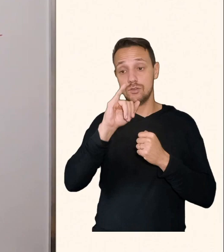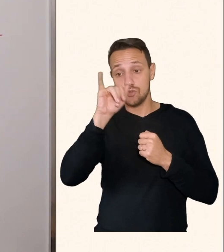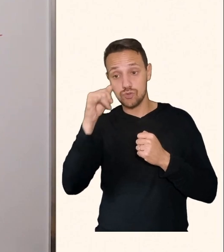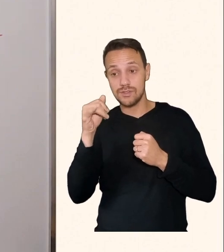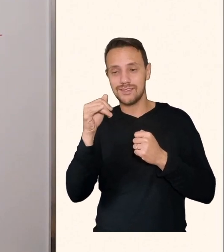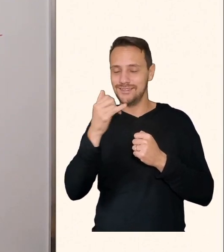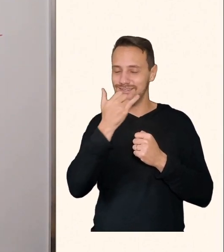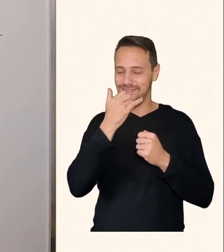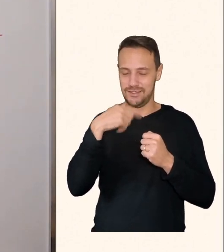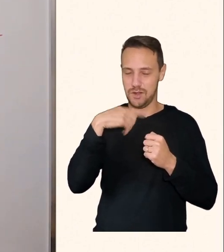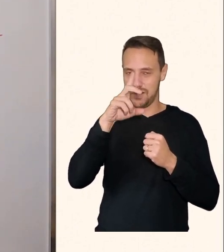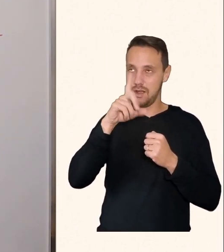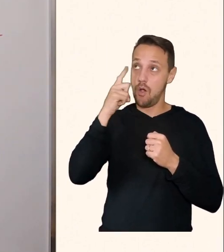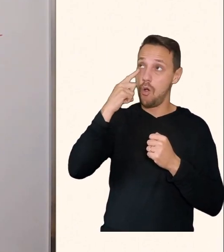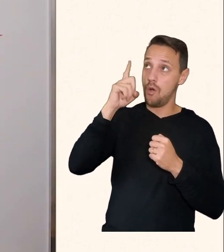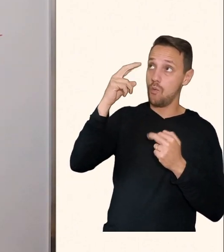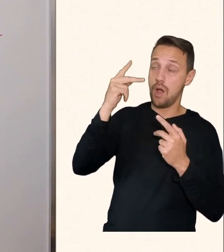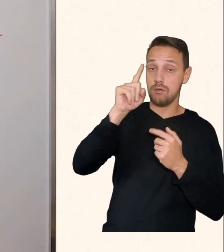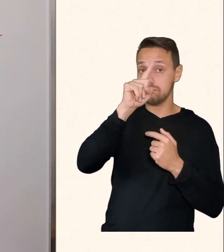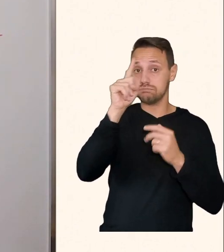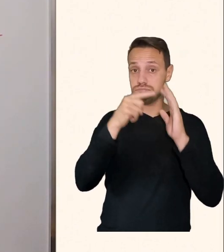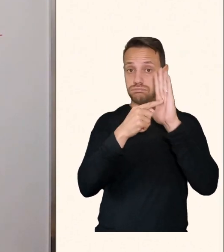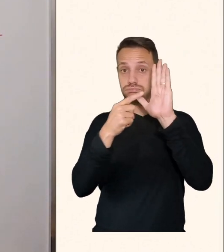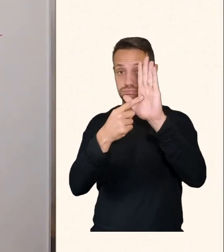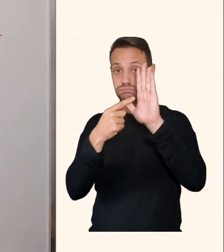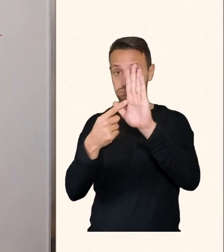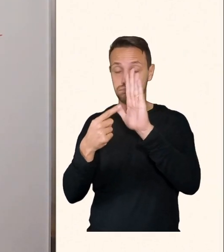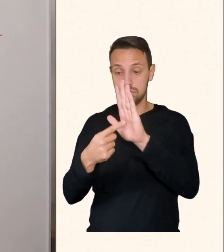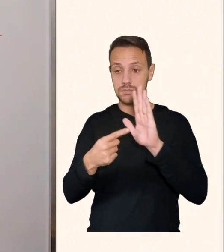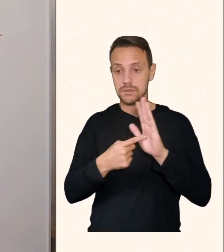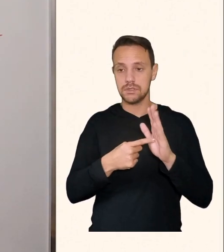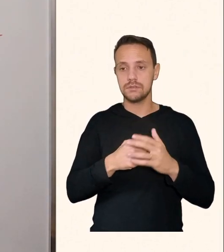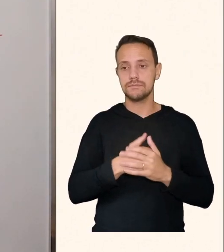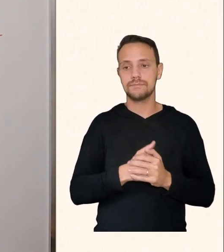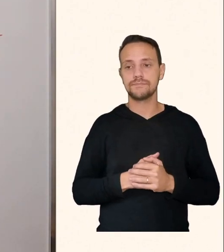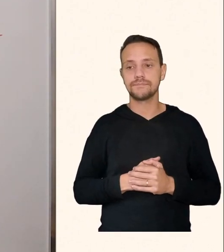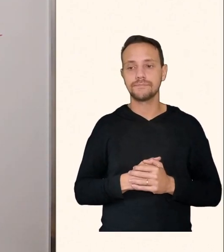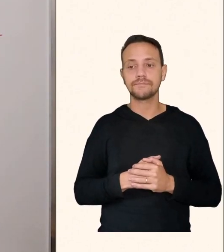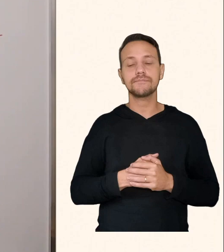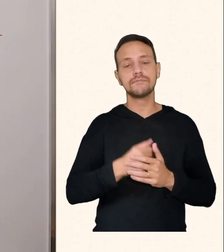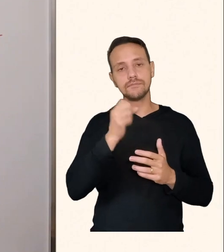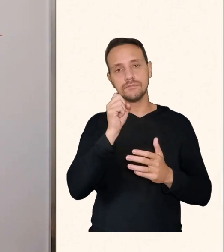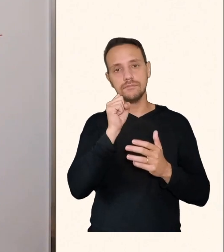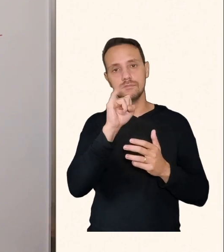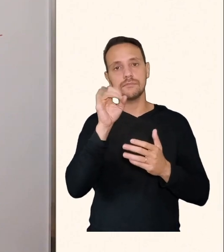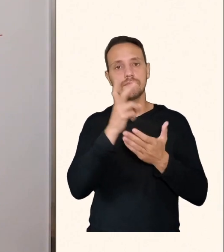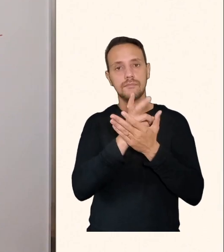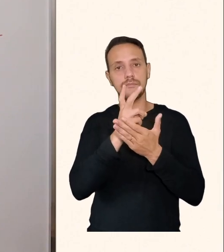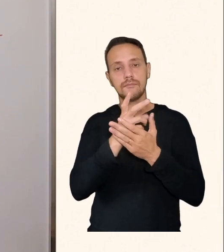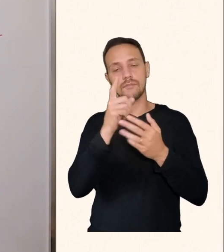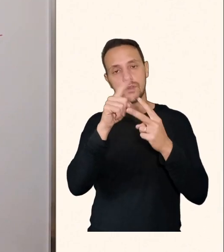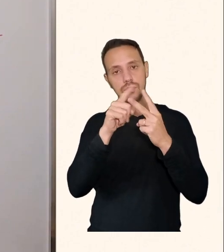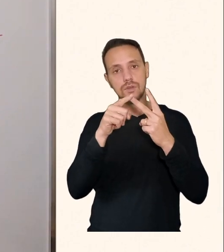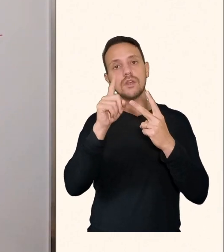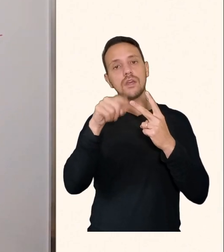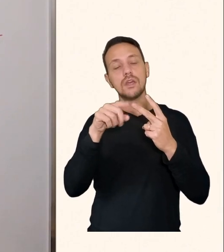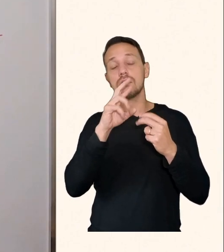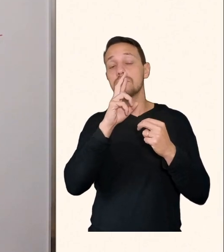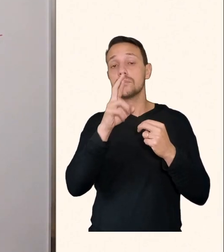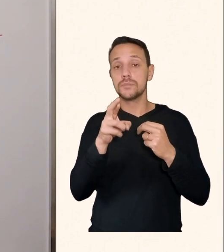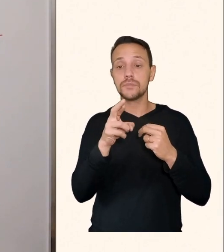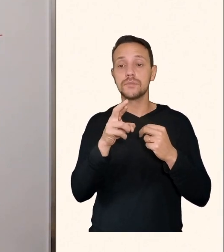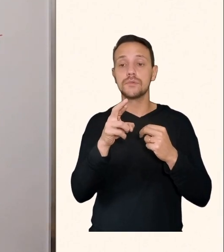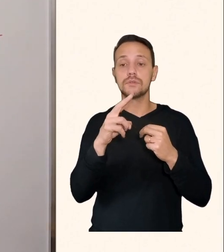Sempre que eu fizer o produto de dois, o resultado é o outro, que não está no produto vetorial.